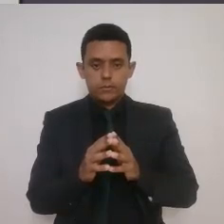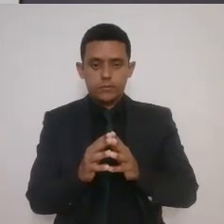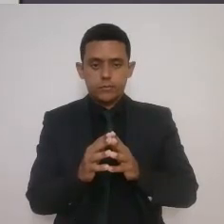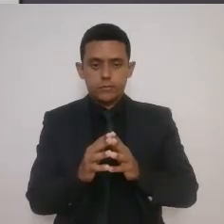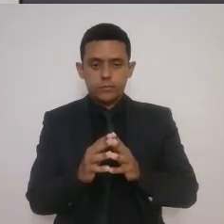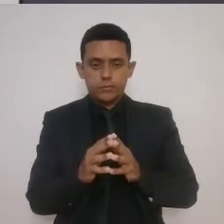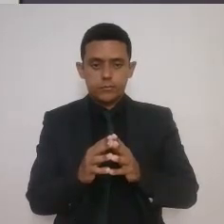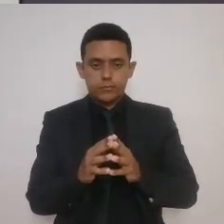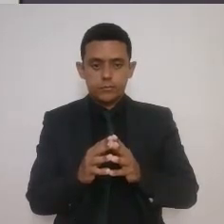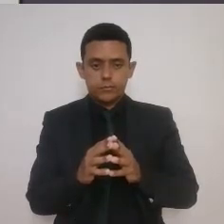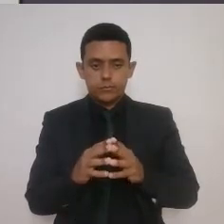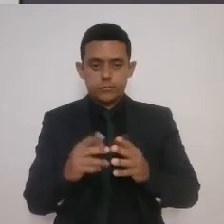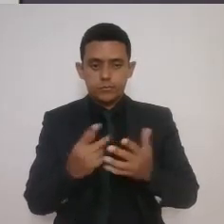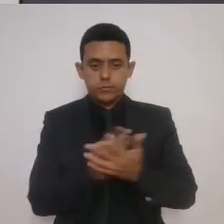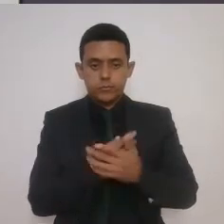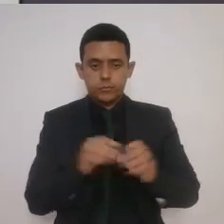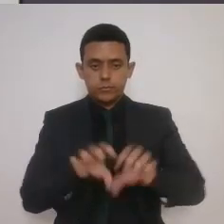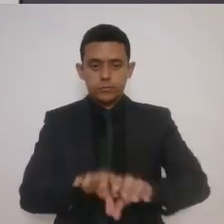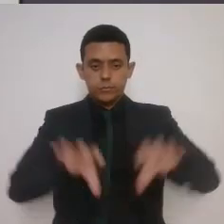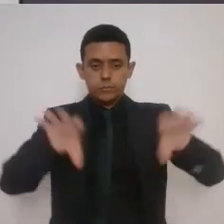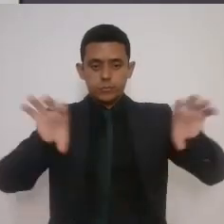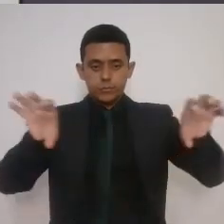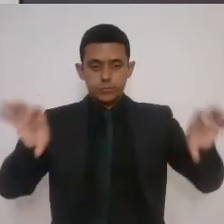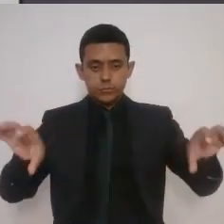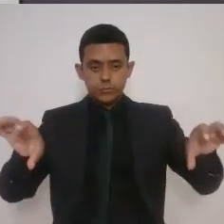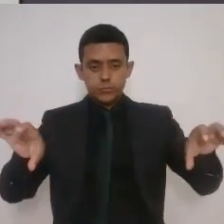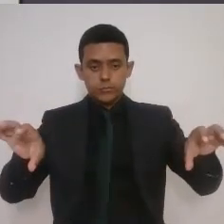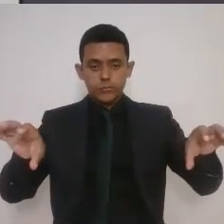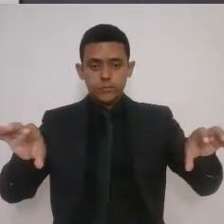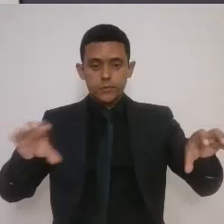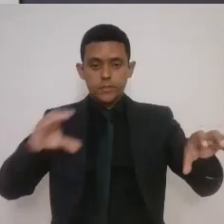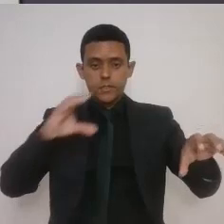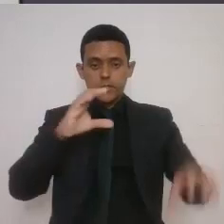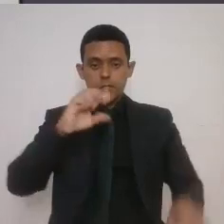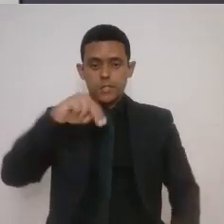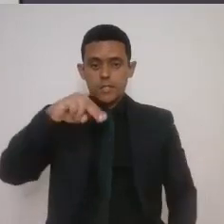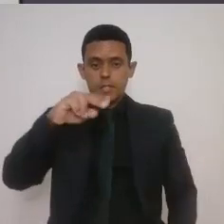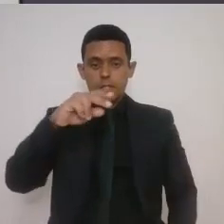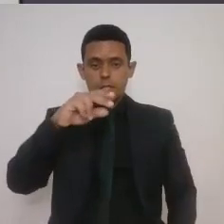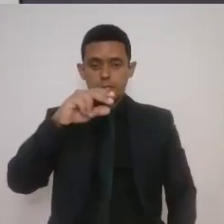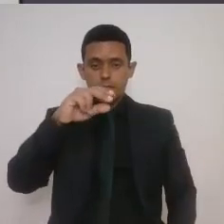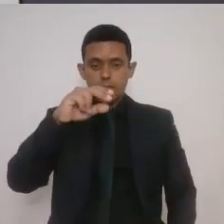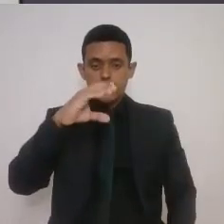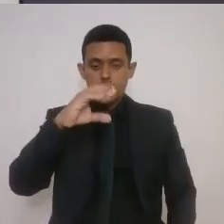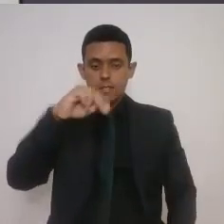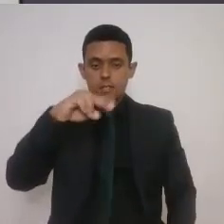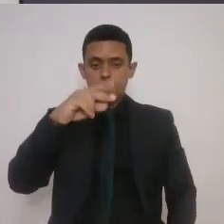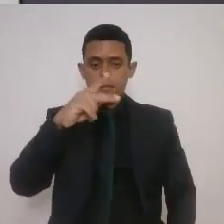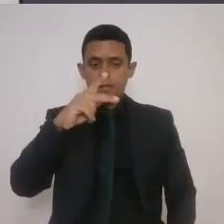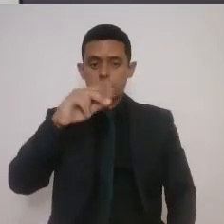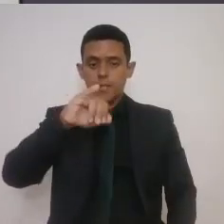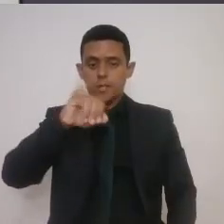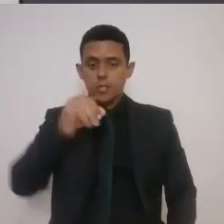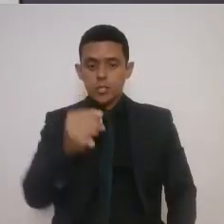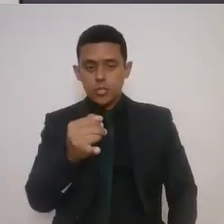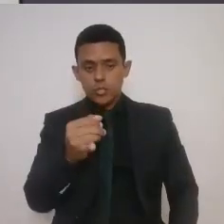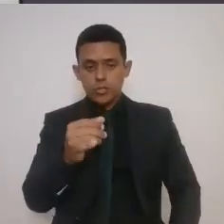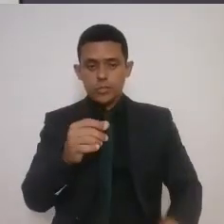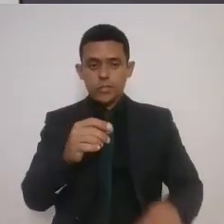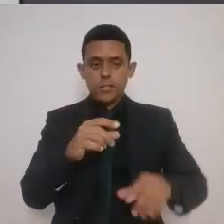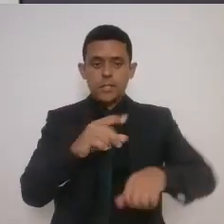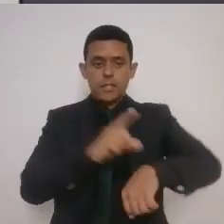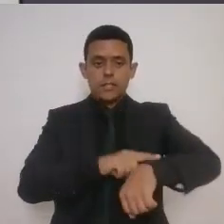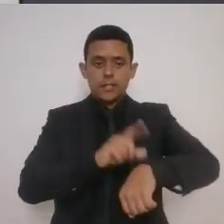delitos ocorridos em filiais distintas, com CNPJs diferentes, em períodos distintos, que decorrem de processos